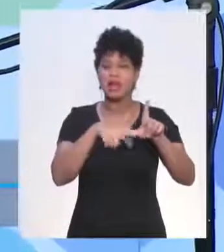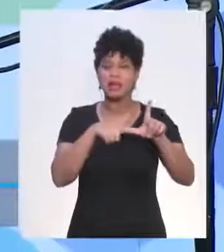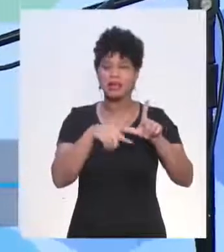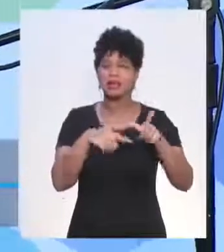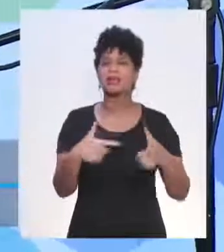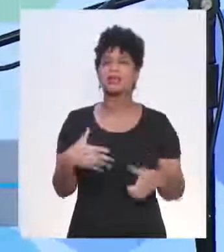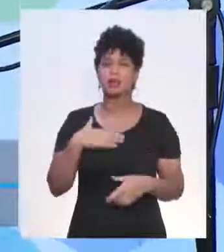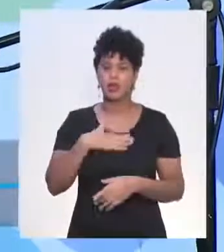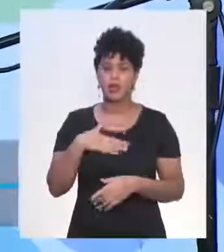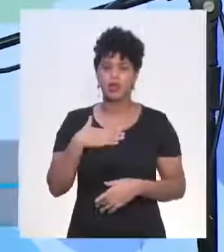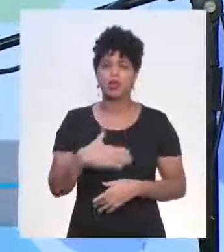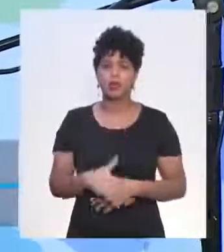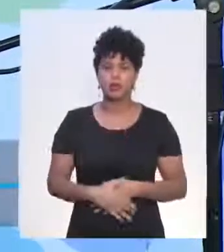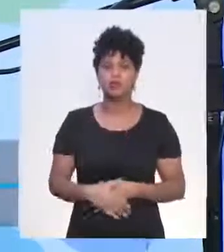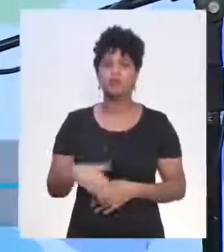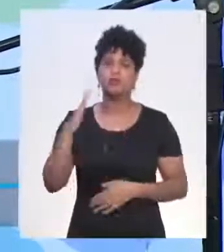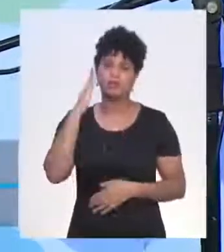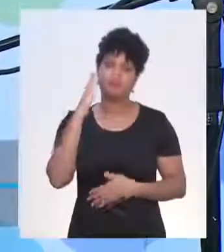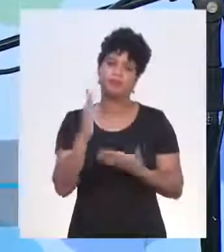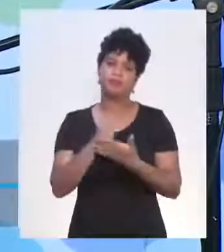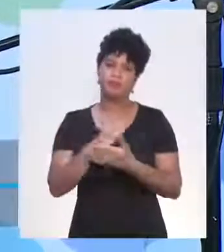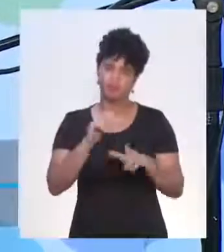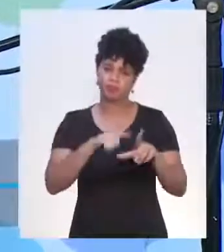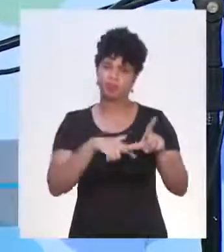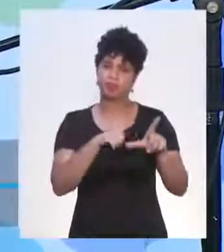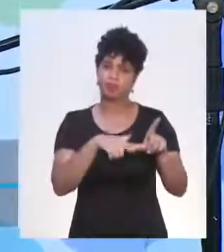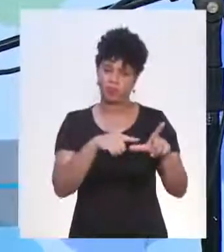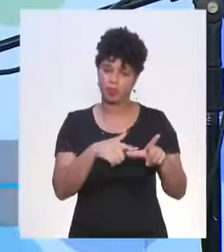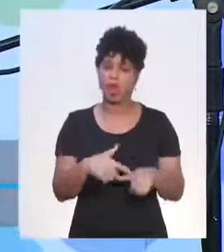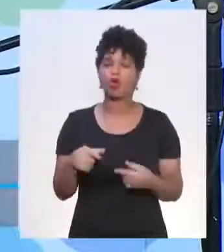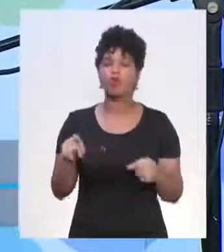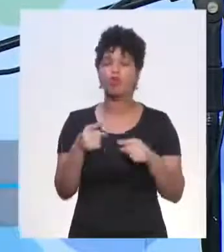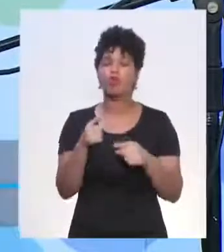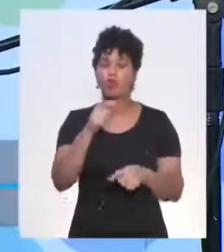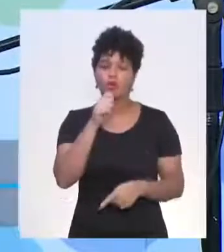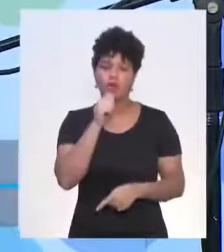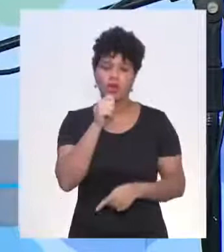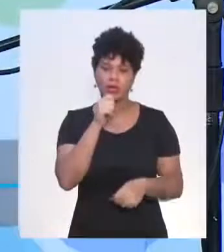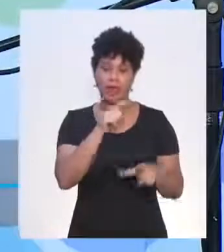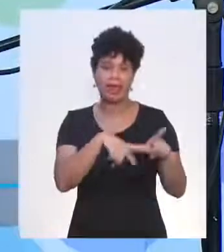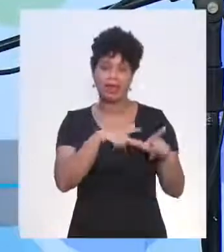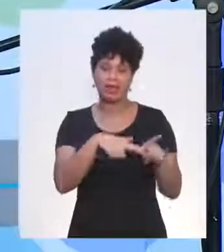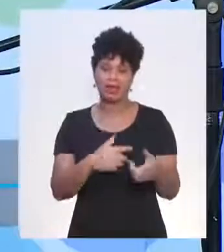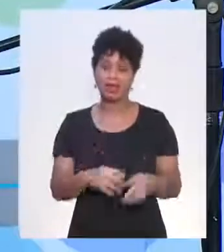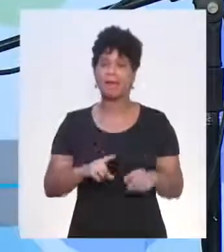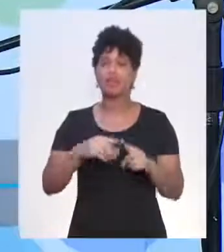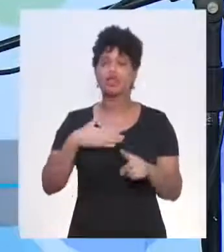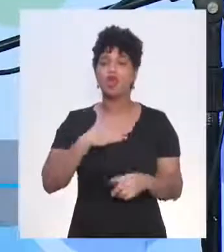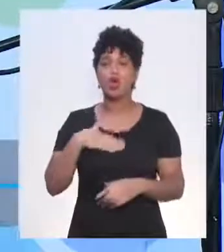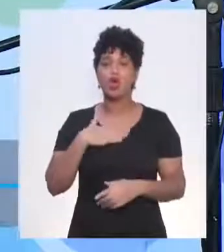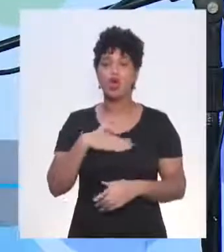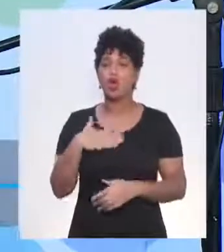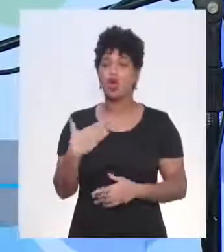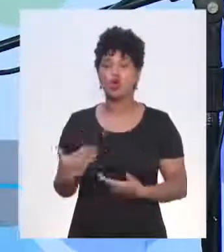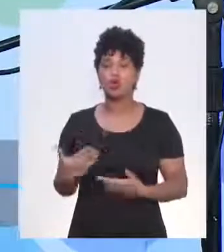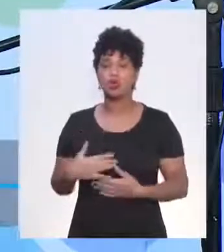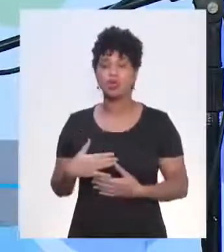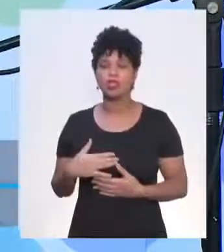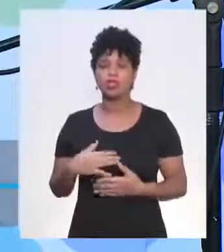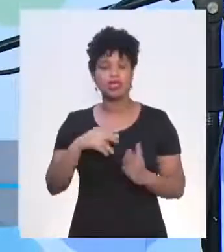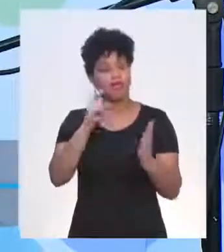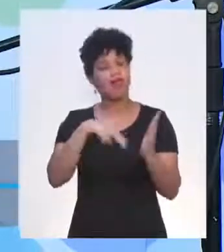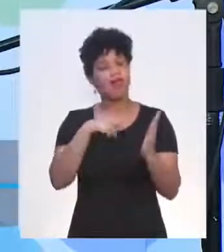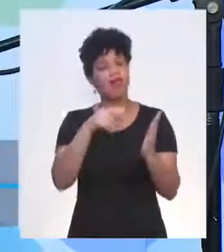tal mas claro que existe música sem letra mas eu gosto de bastante de ler ler livros me inspira